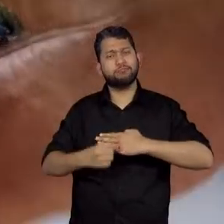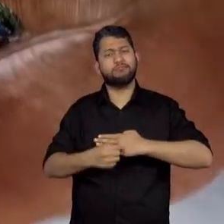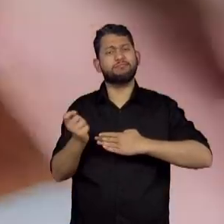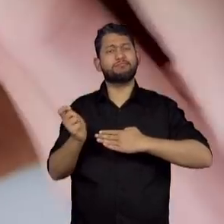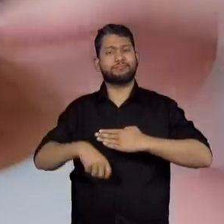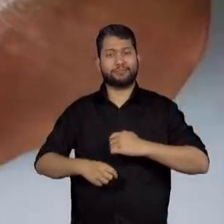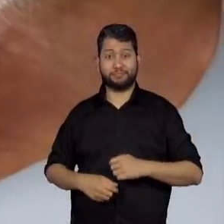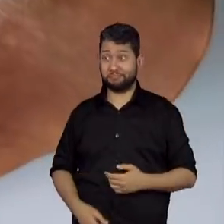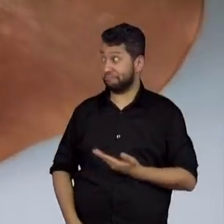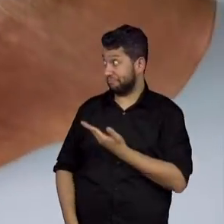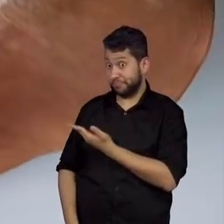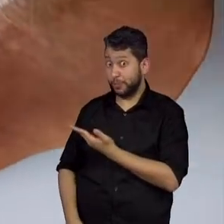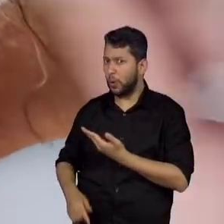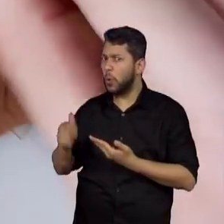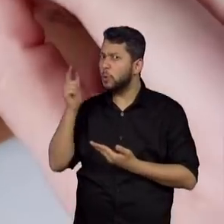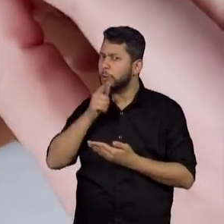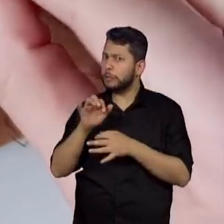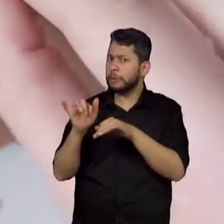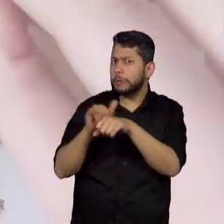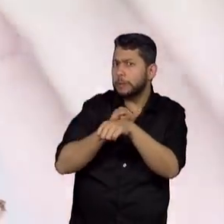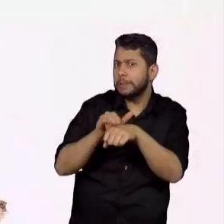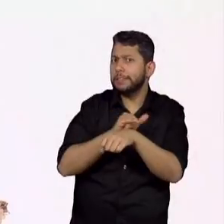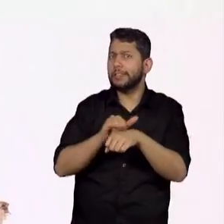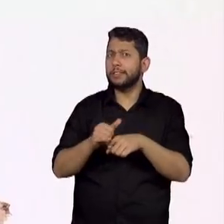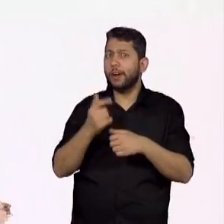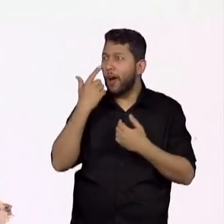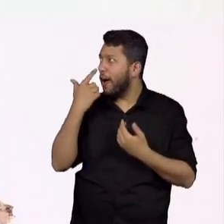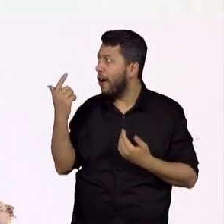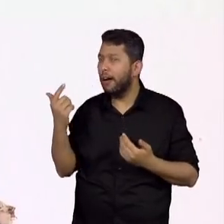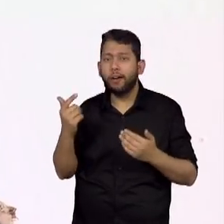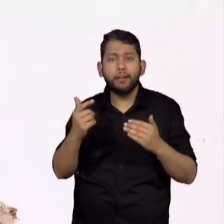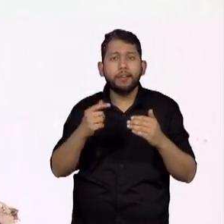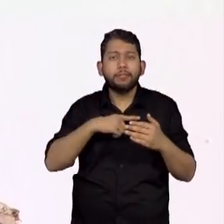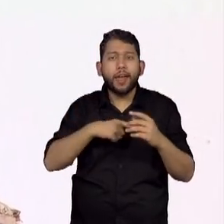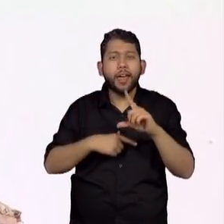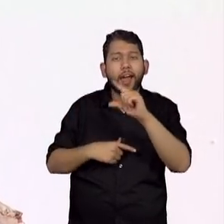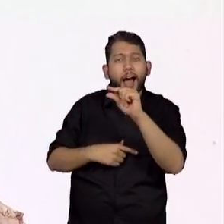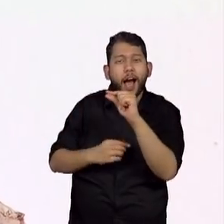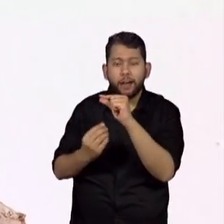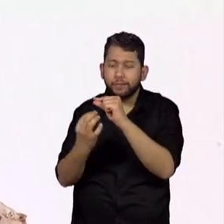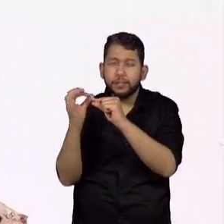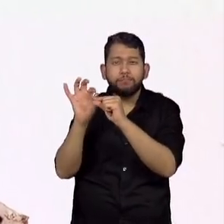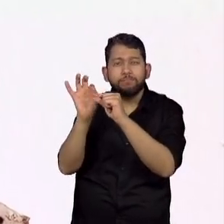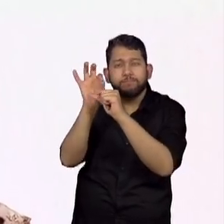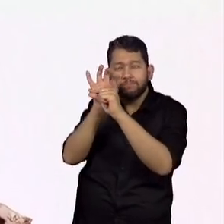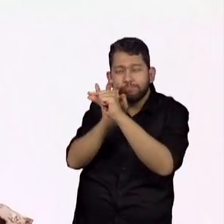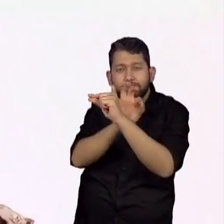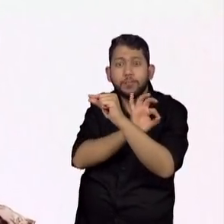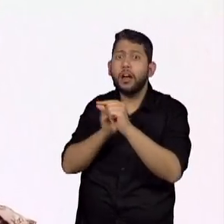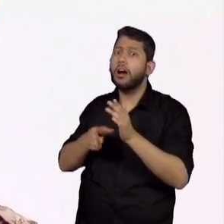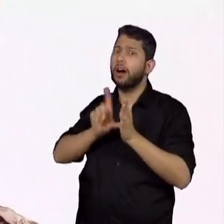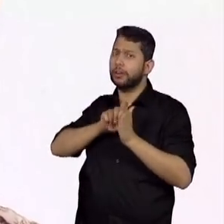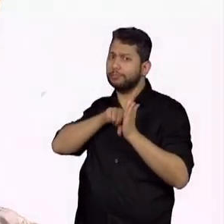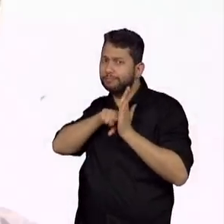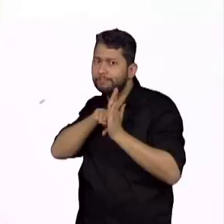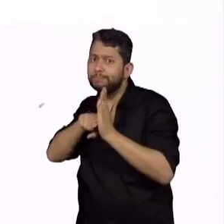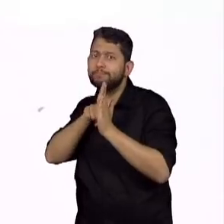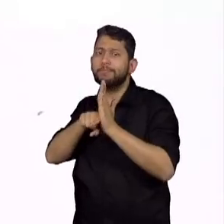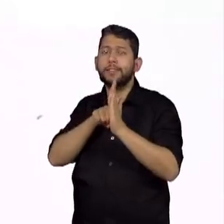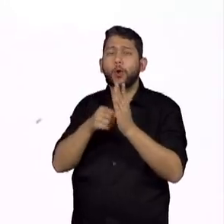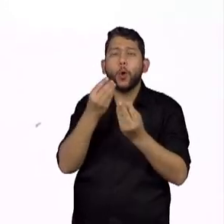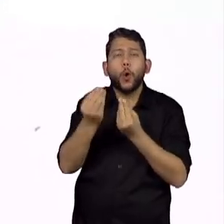Chegar a esse resultado preciso sobre formas e cores das aves requer muita pesquisa.